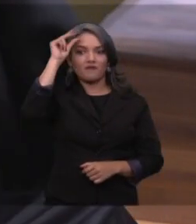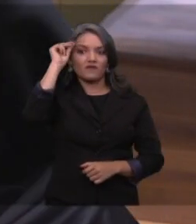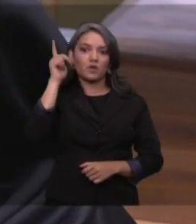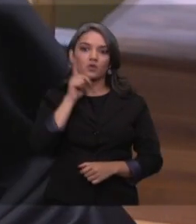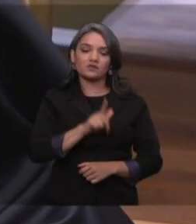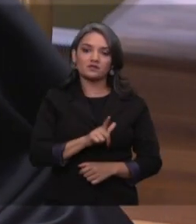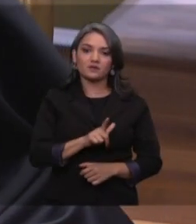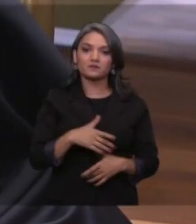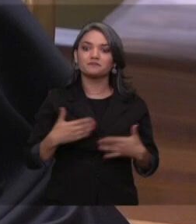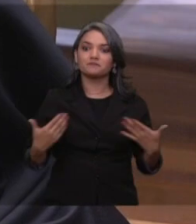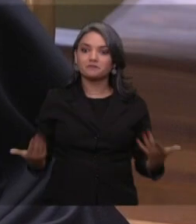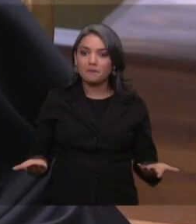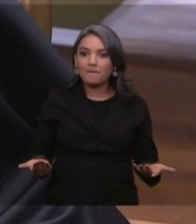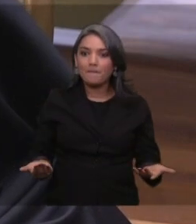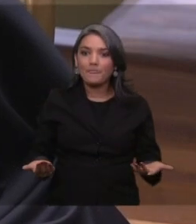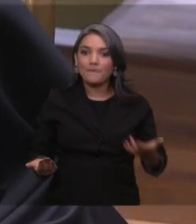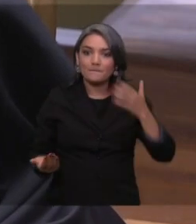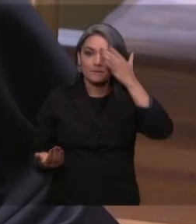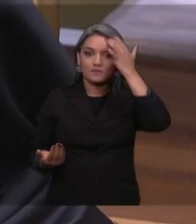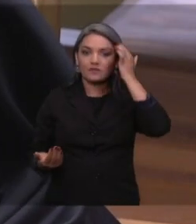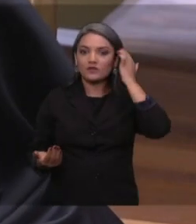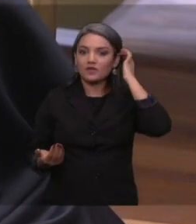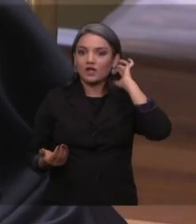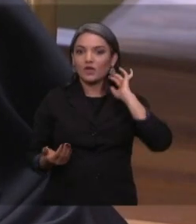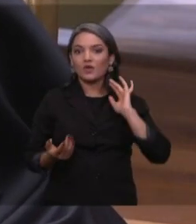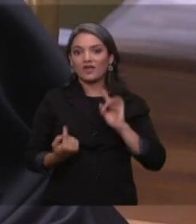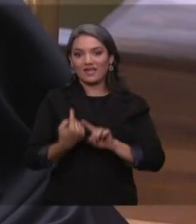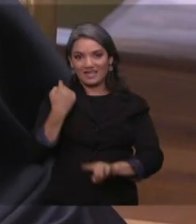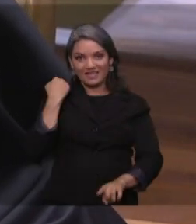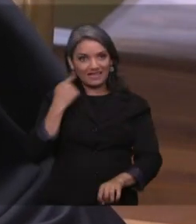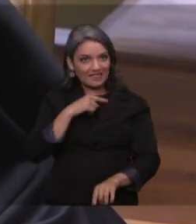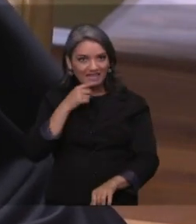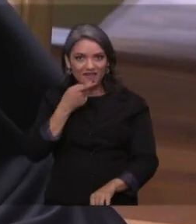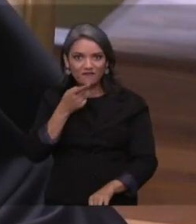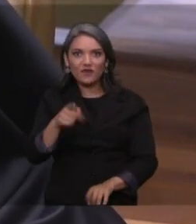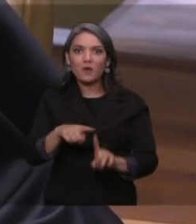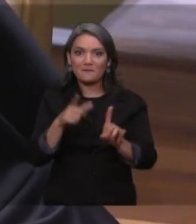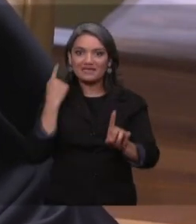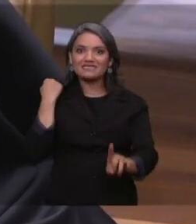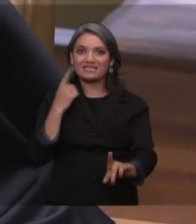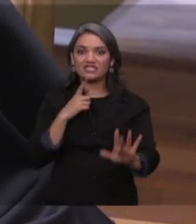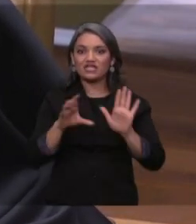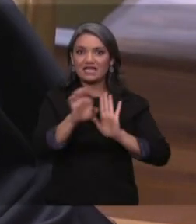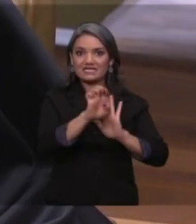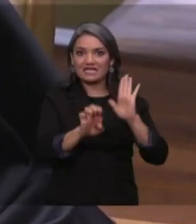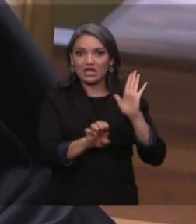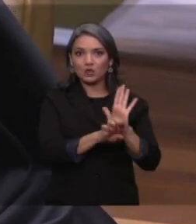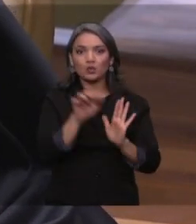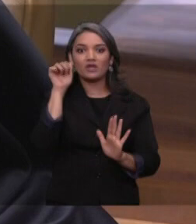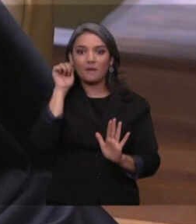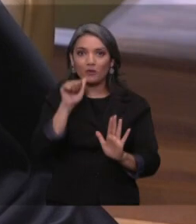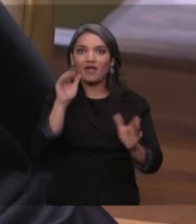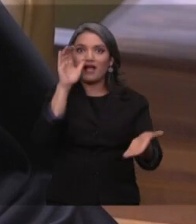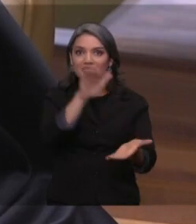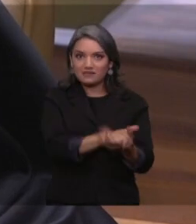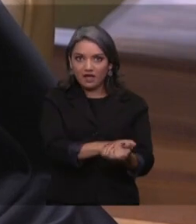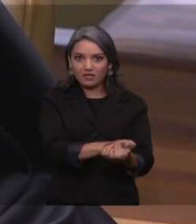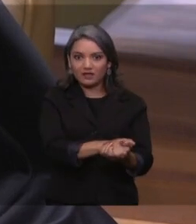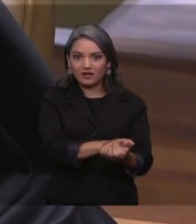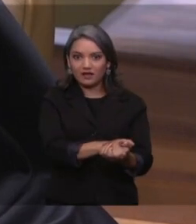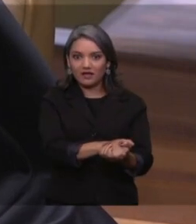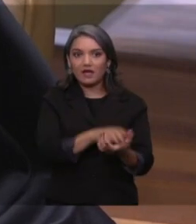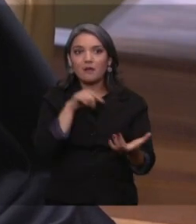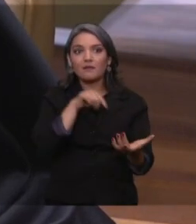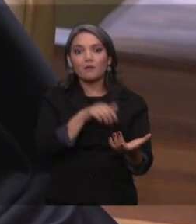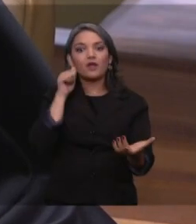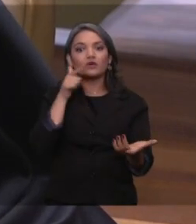1928. E um dado curioso, que até o Estatuto da Mulher Casada, ninguém mencionou aqui, né? O famoso Estatuto da Mulher Casada, que libertou a mulher casada,